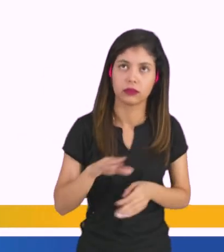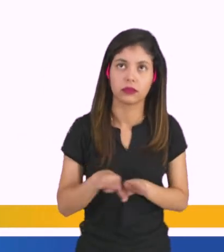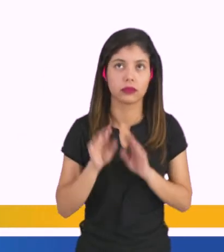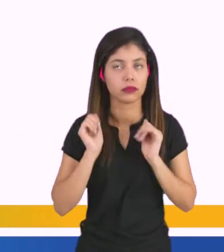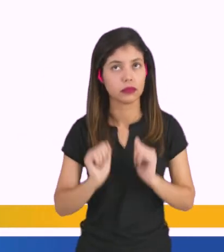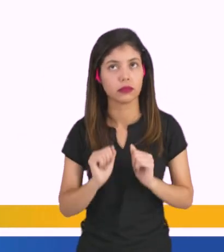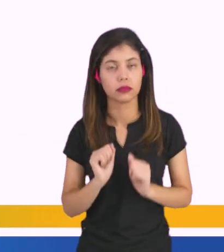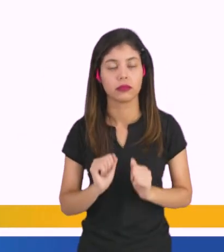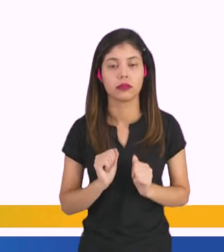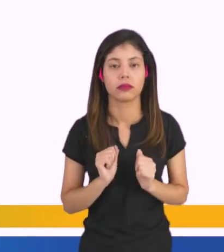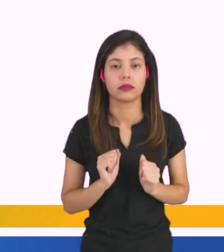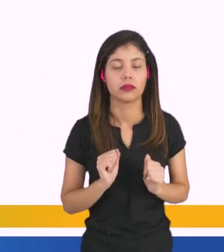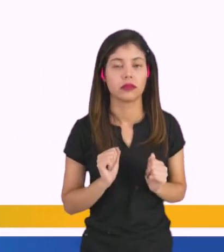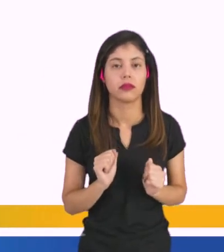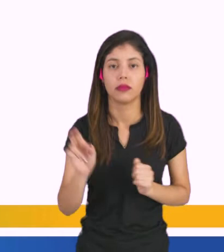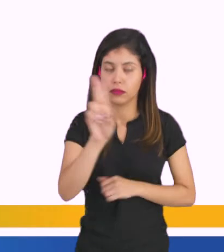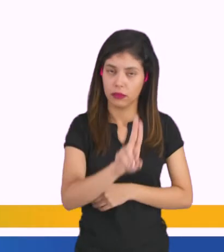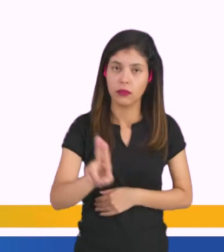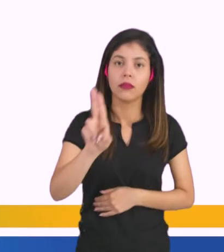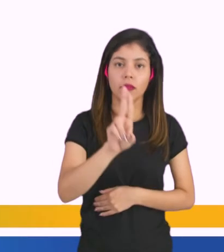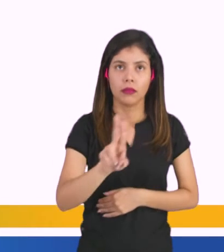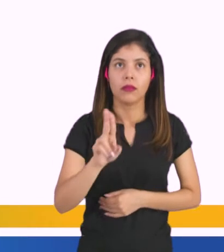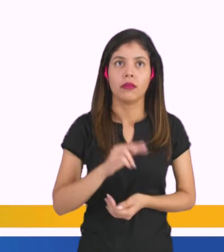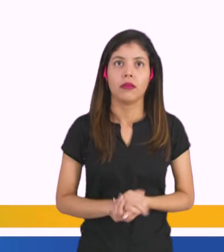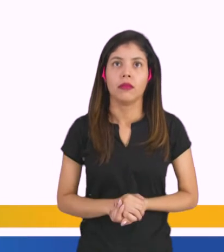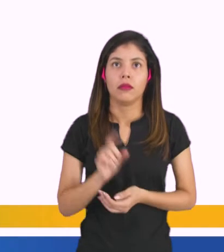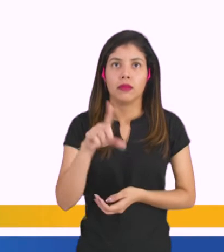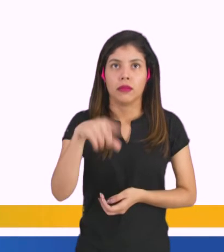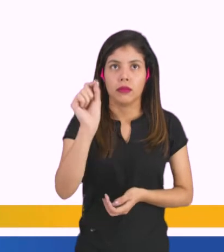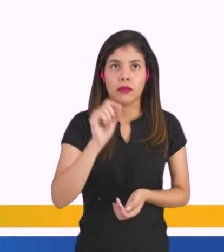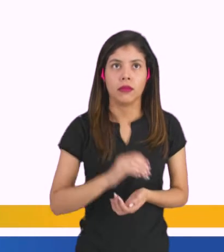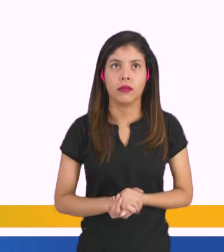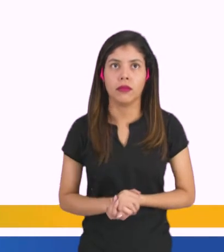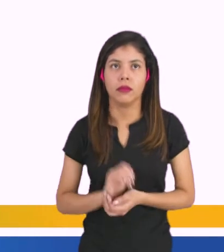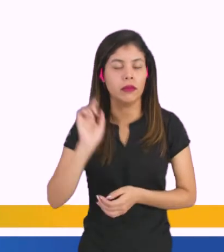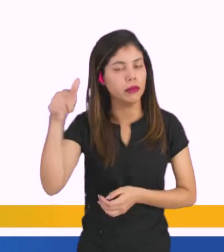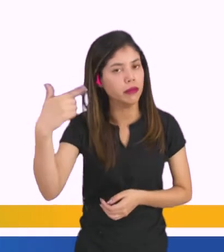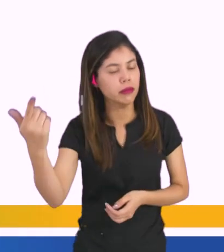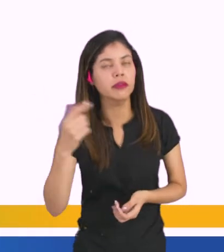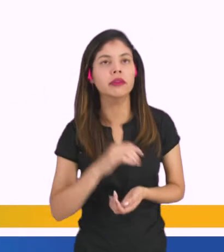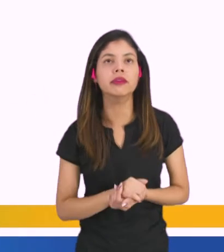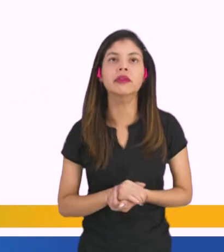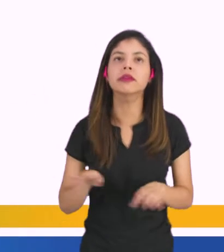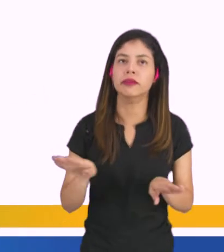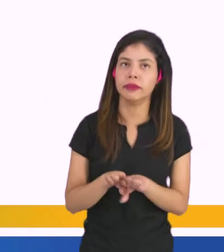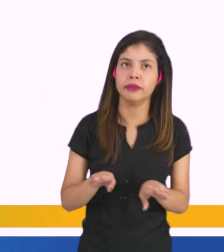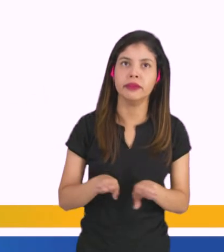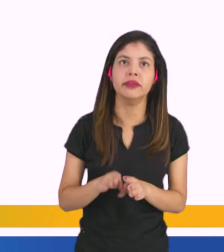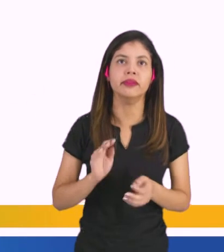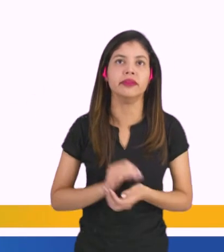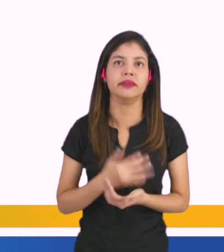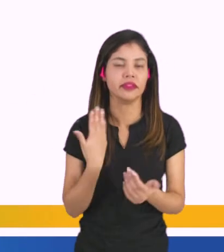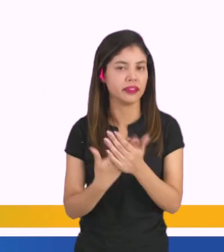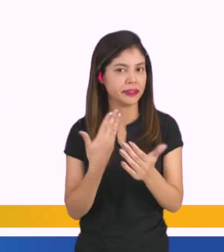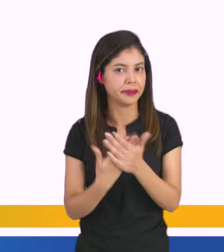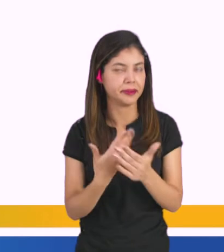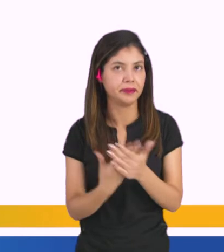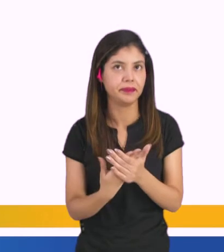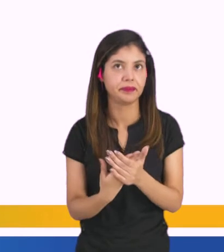nós podemos aplicar o princípio fundamental da contagem. Uma outra aplicação é no estudo